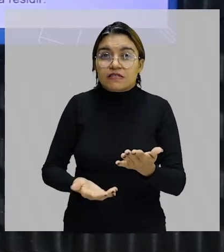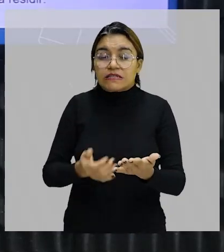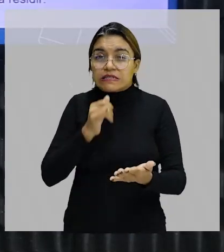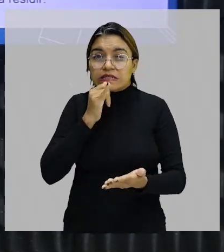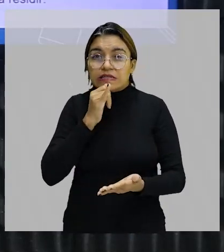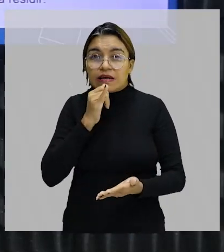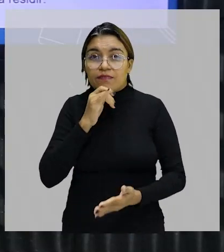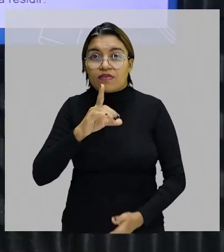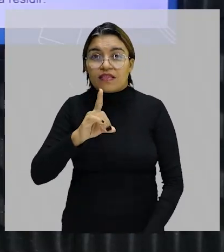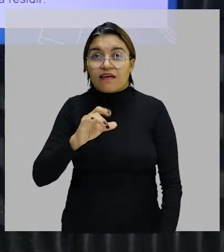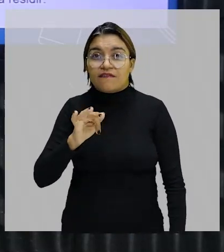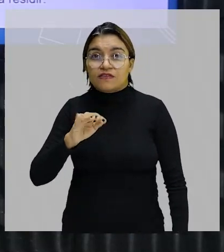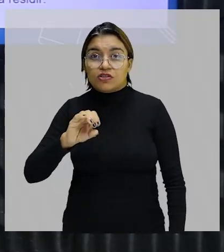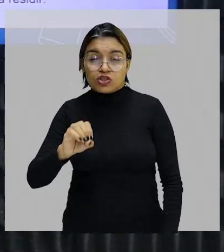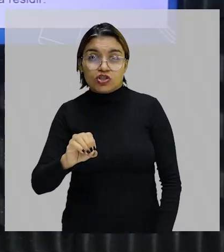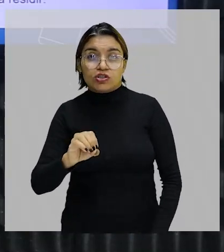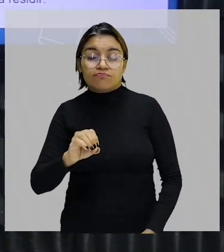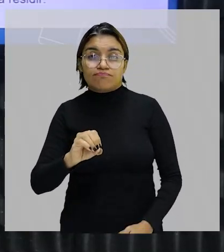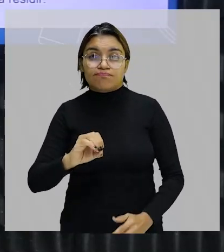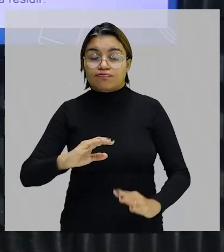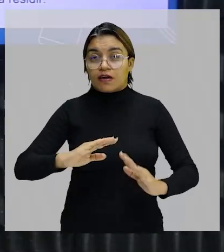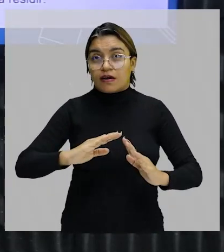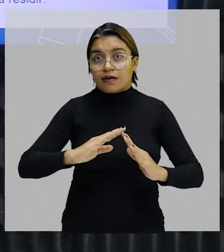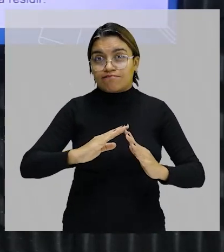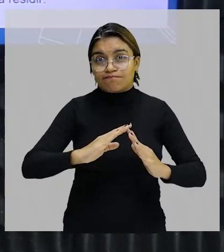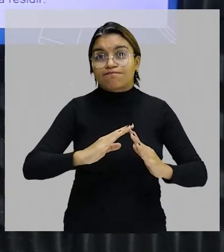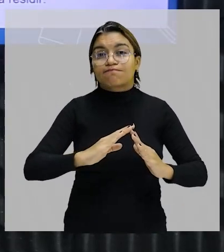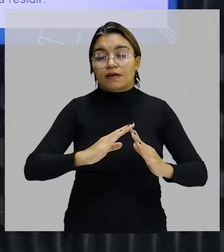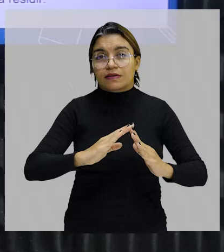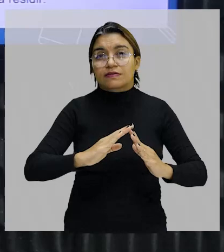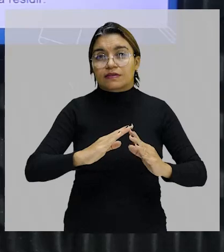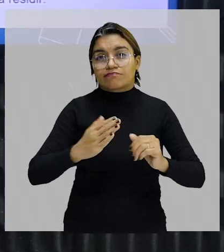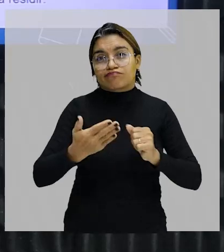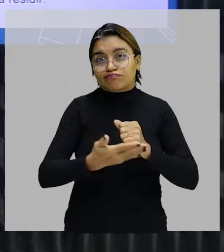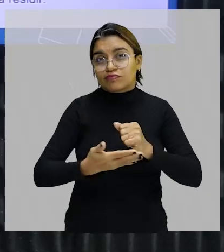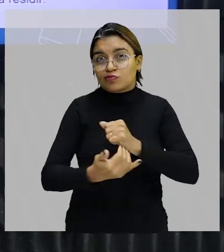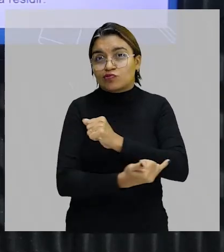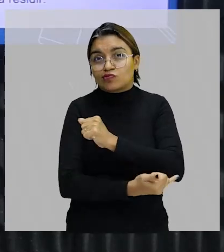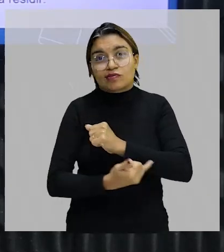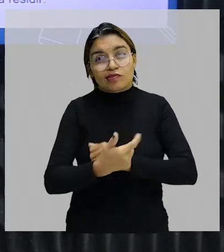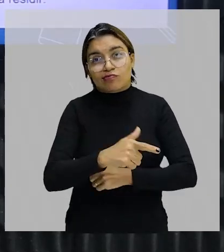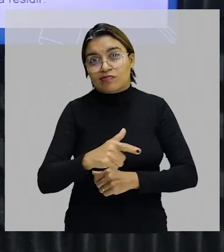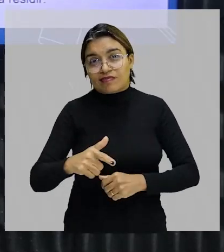casas ou possuem casas sem infraestrutura básica para a sobrevivência, beleza?